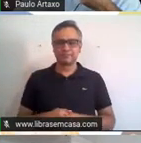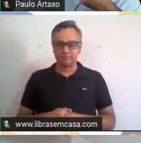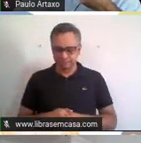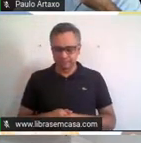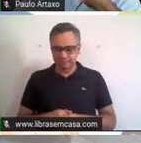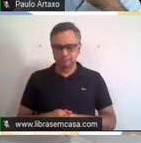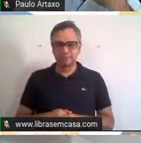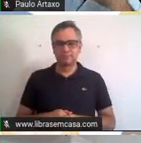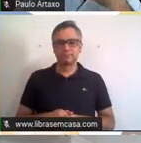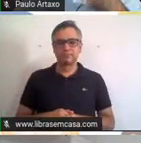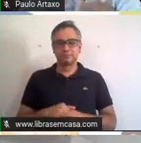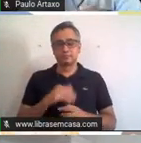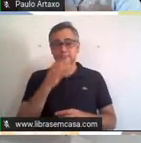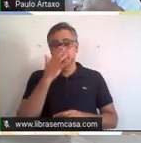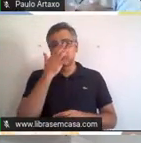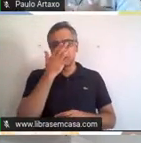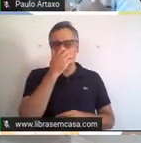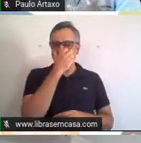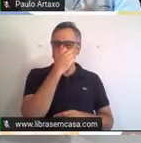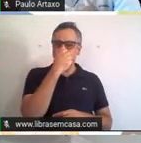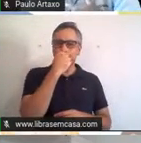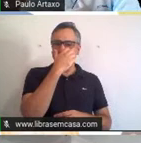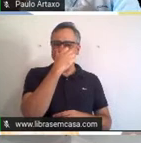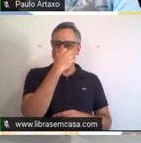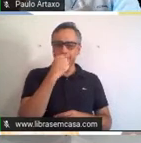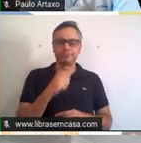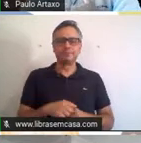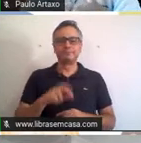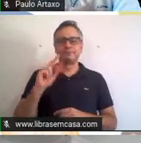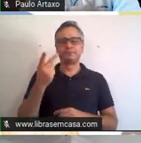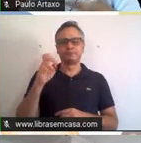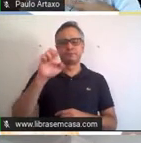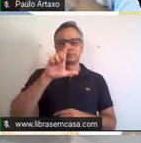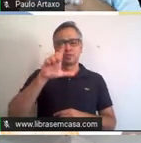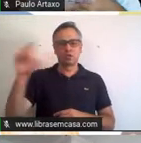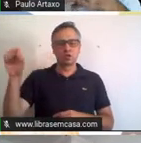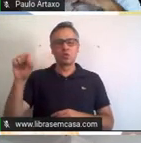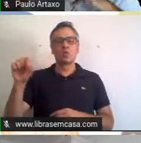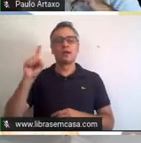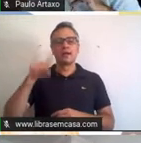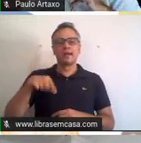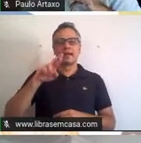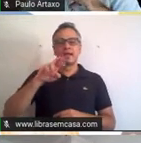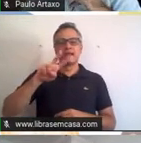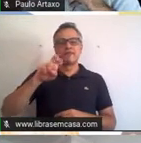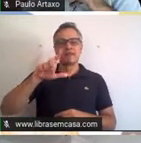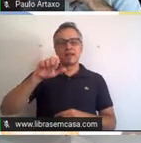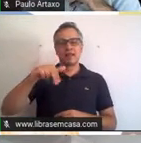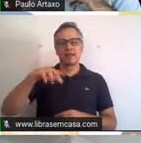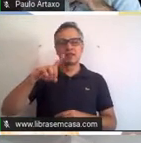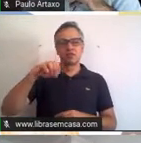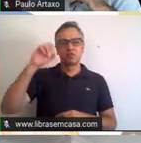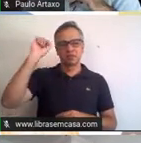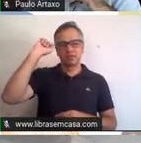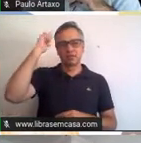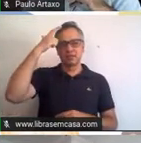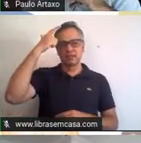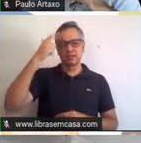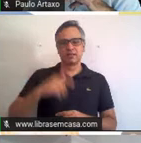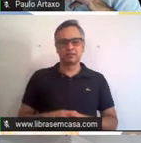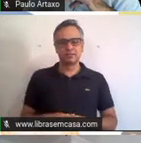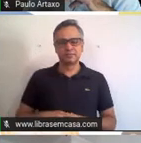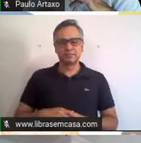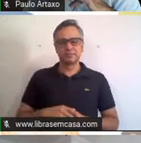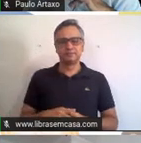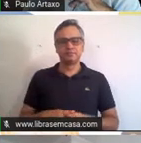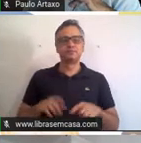então. A Elô é do Revelando Ideias, só para que fique constado. A gente também teve